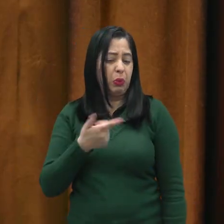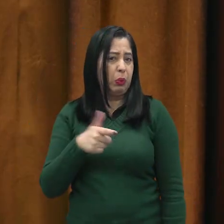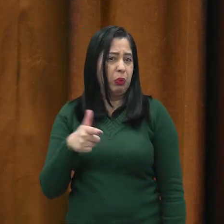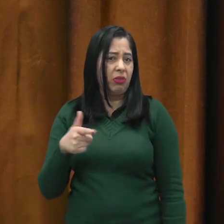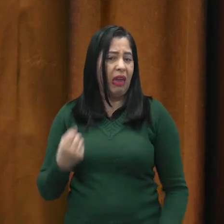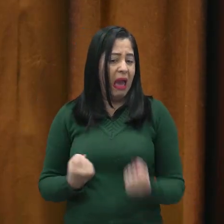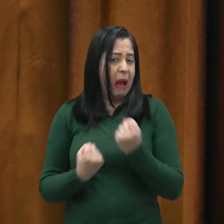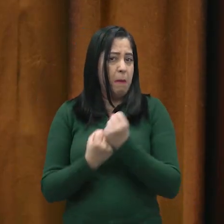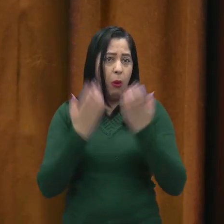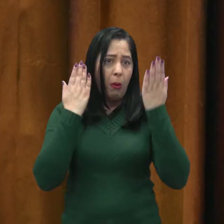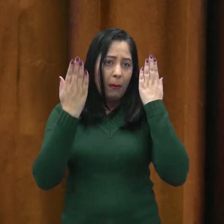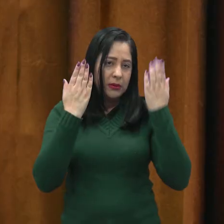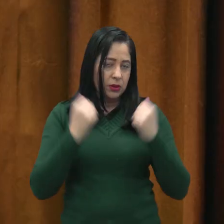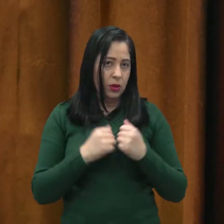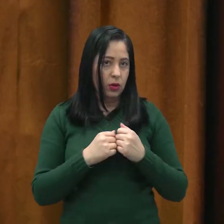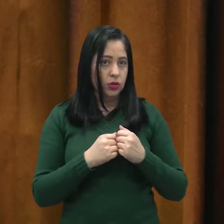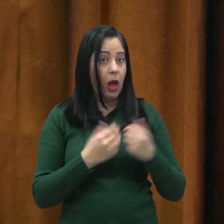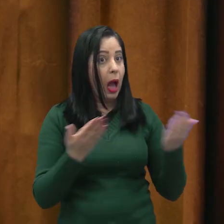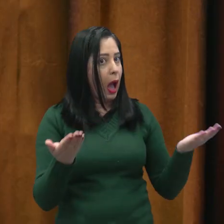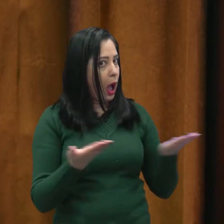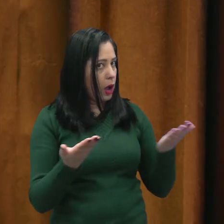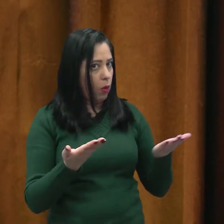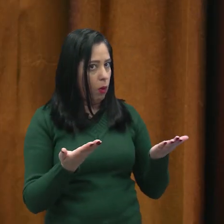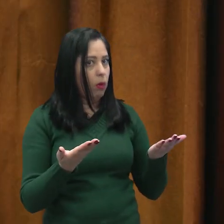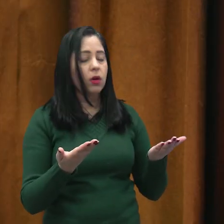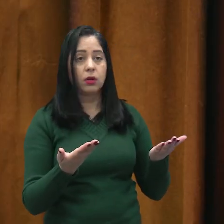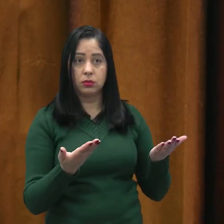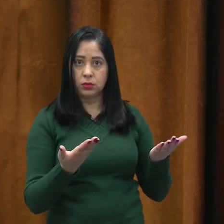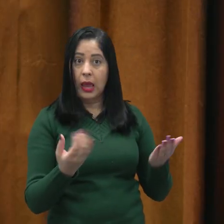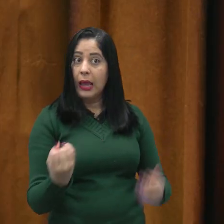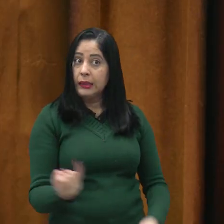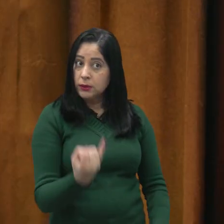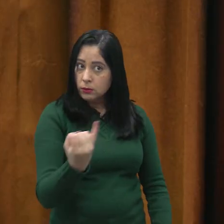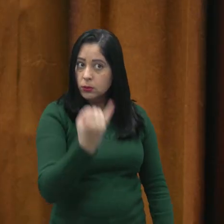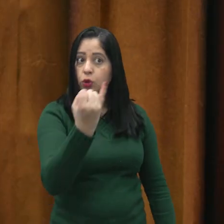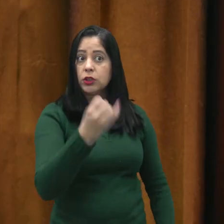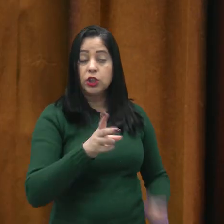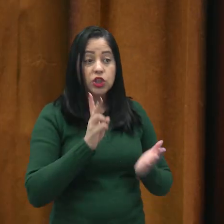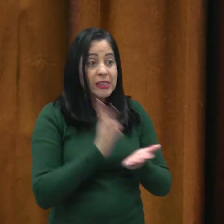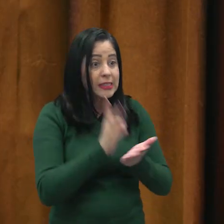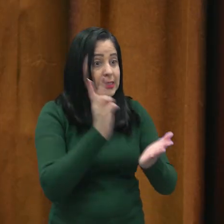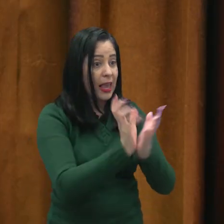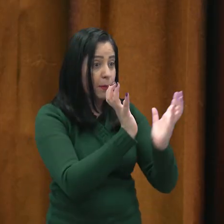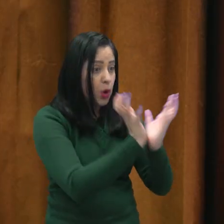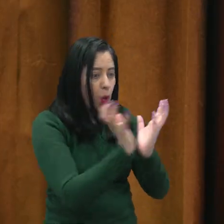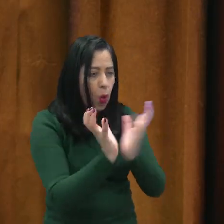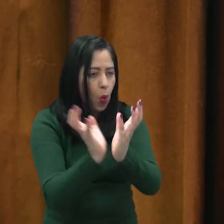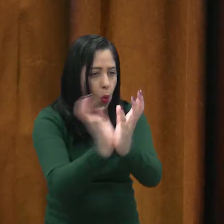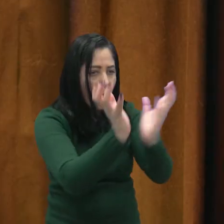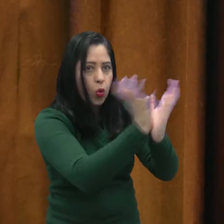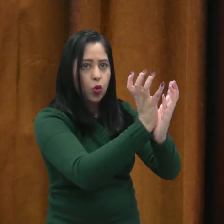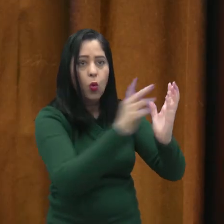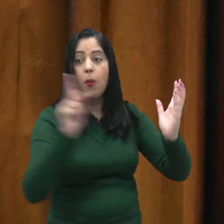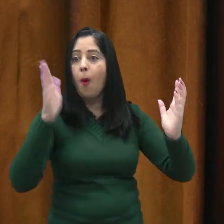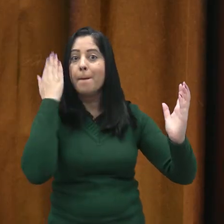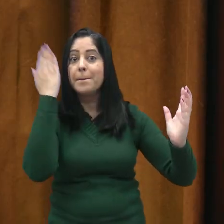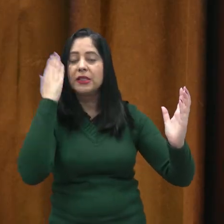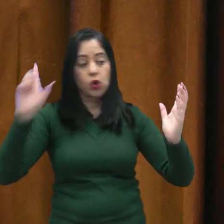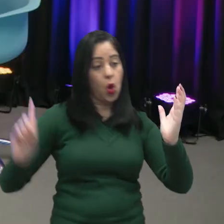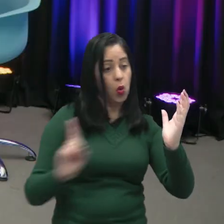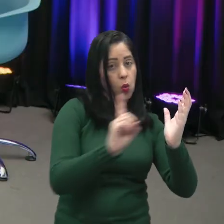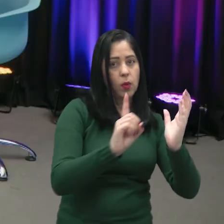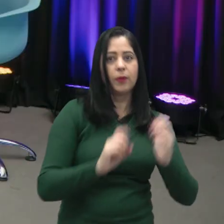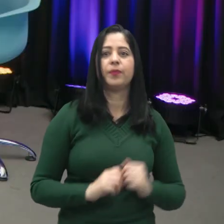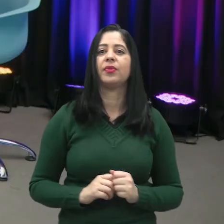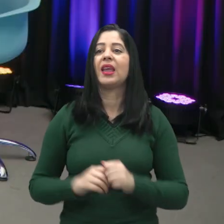tínhamos esse suporte. E hoje essa parte psicológica faz total a diferença dentro da equipe. Bacana.